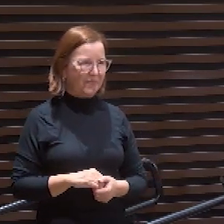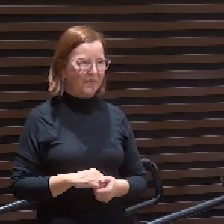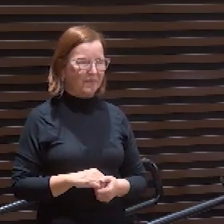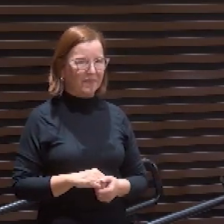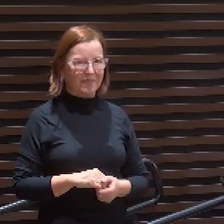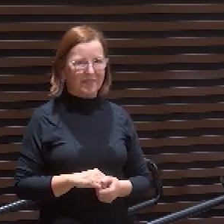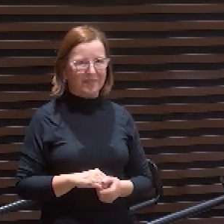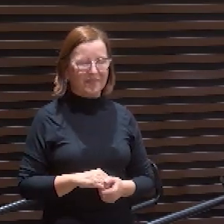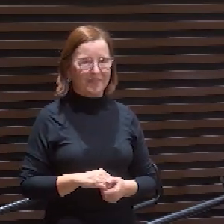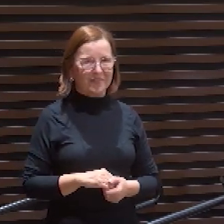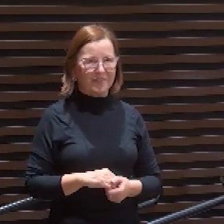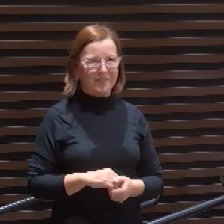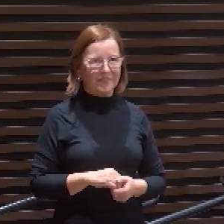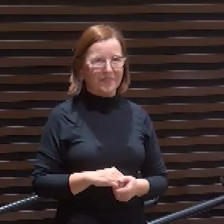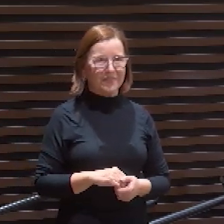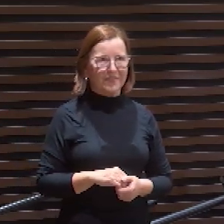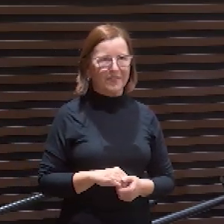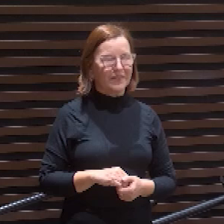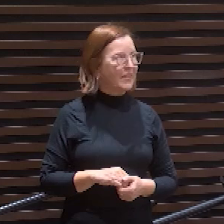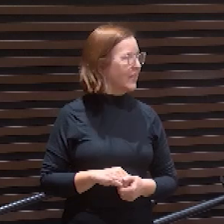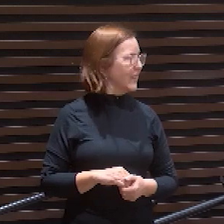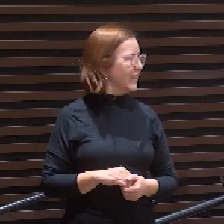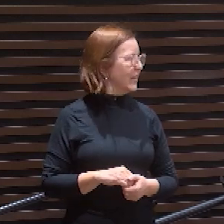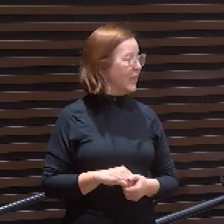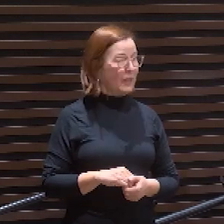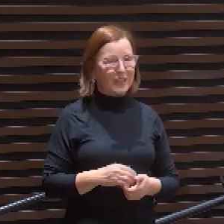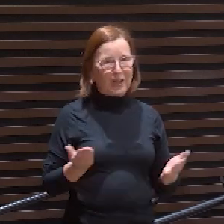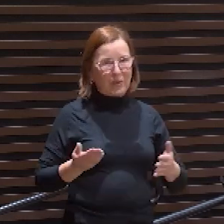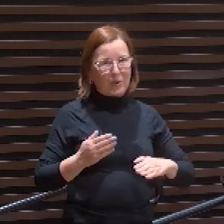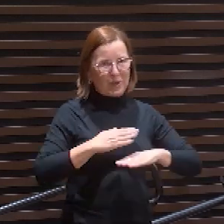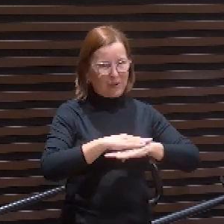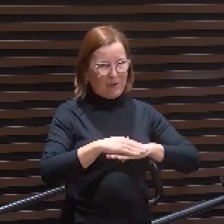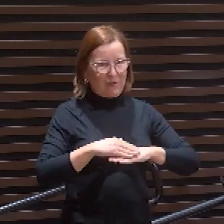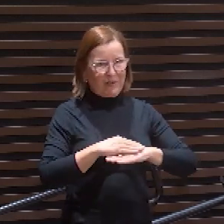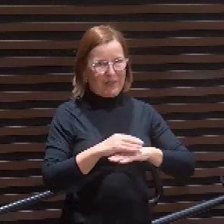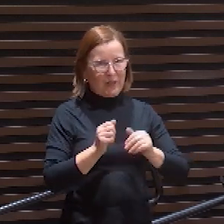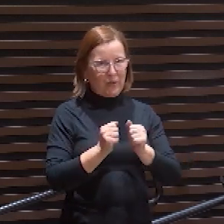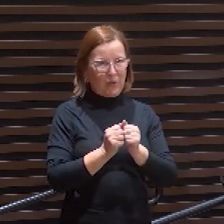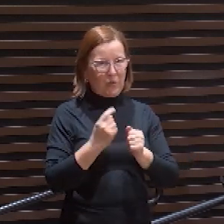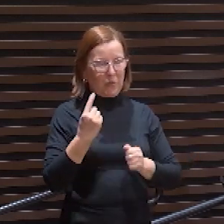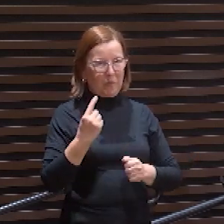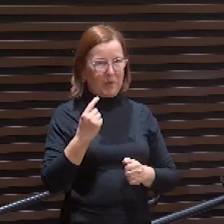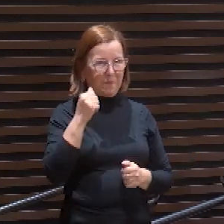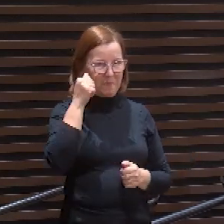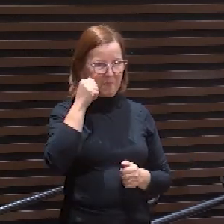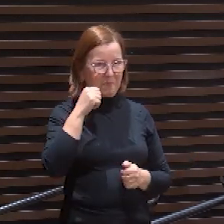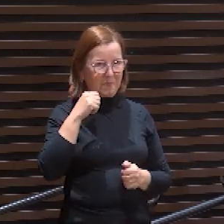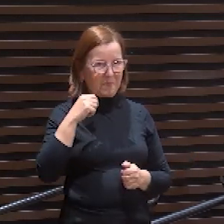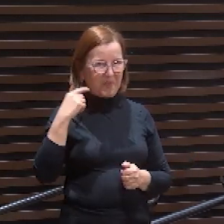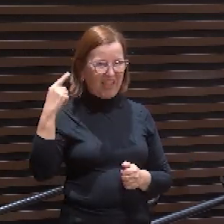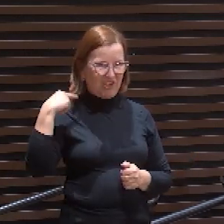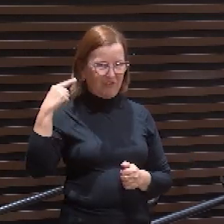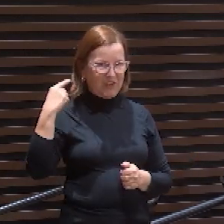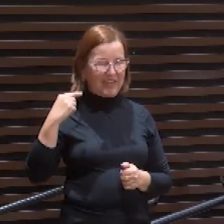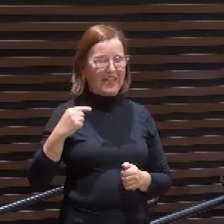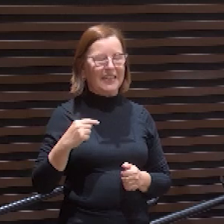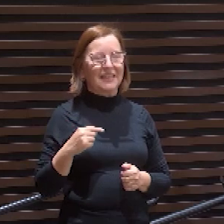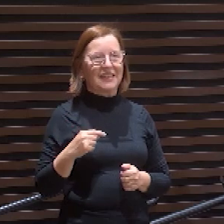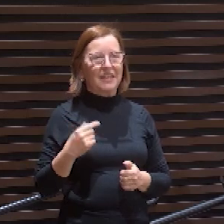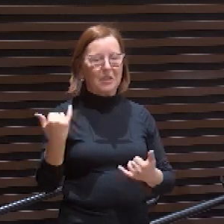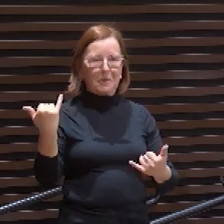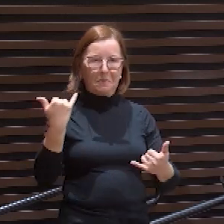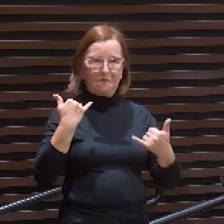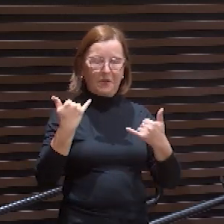Esse me traz muita alegria. Hoje eu conversava com uma advogada. Ela disse para